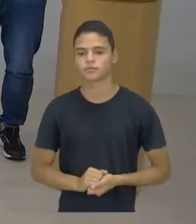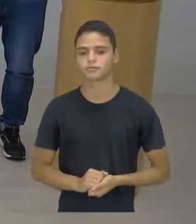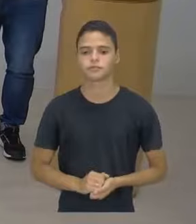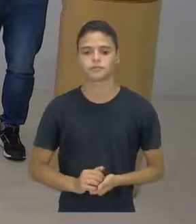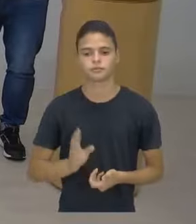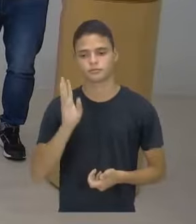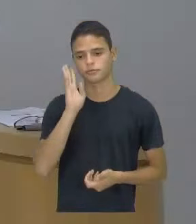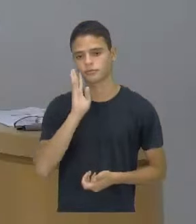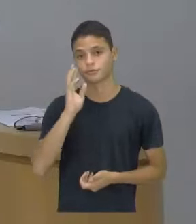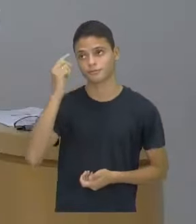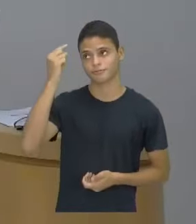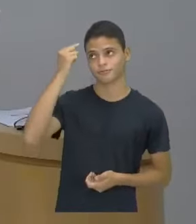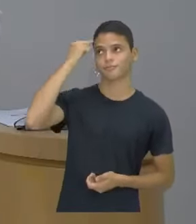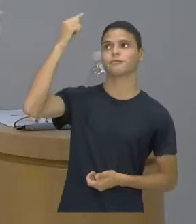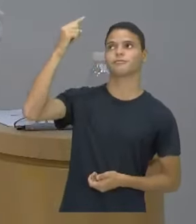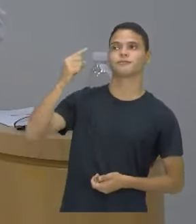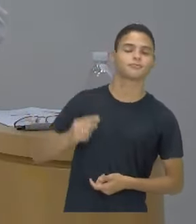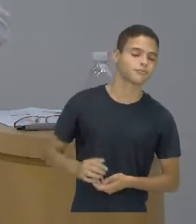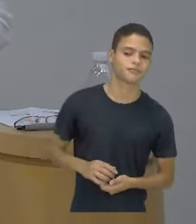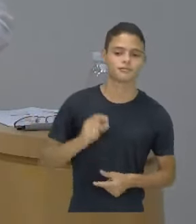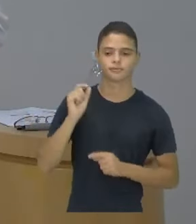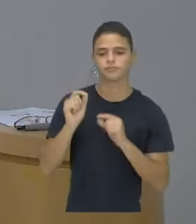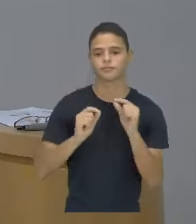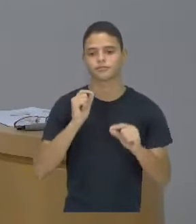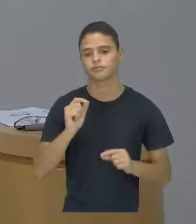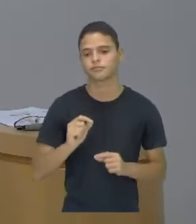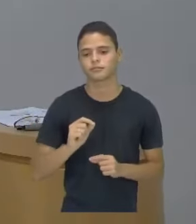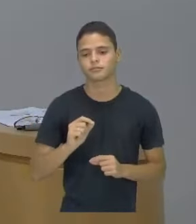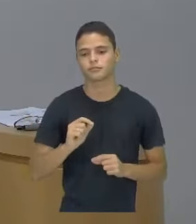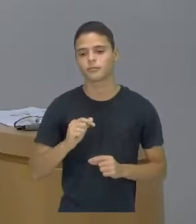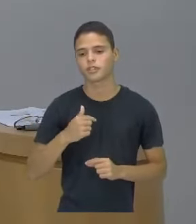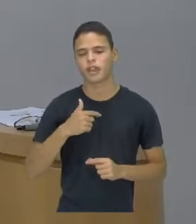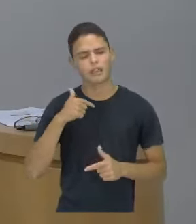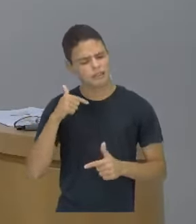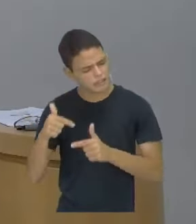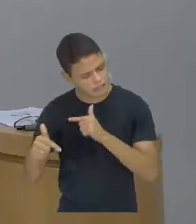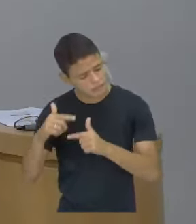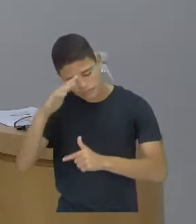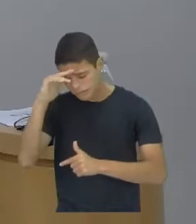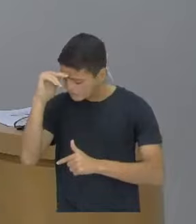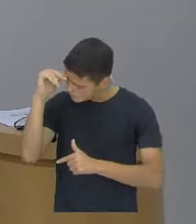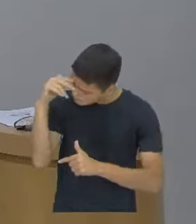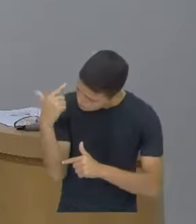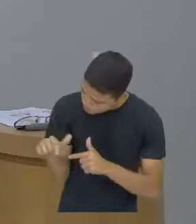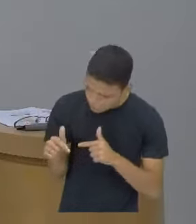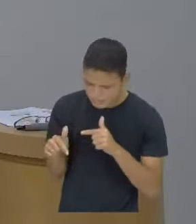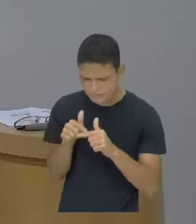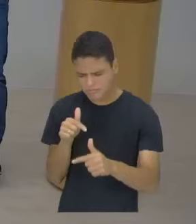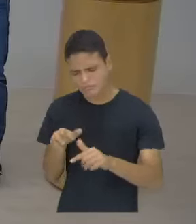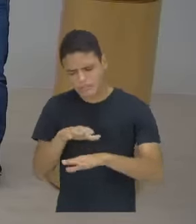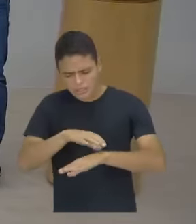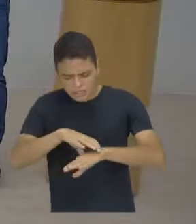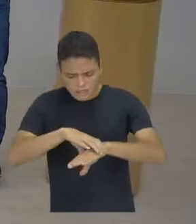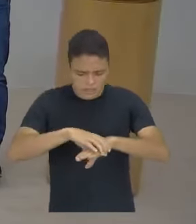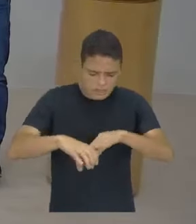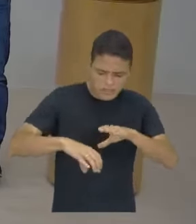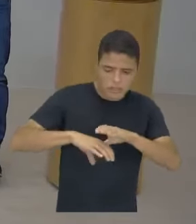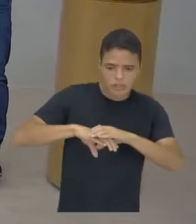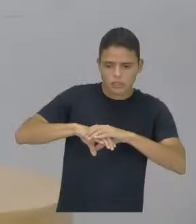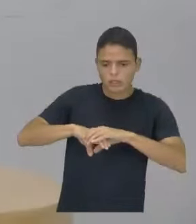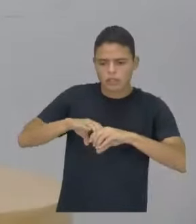vem na minha cabeça. Toda vez que eu vejo essa palavra relief, é quando a gente chega em casa, depois trabalha o dia inteiro, o sapato está apertado, você chega e arranca o sapato. O que, que você